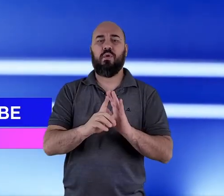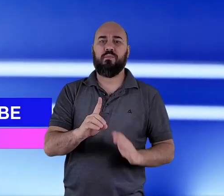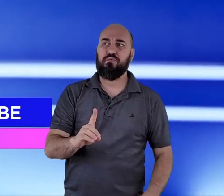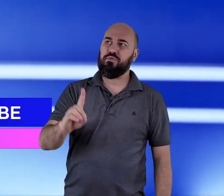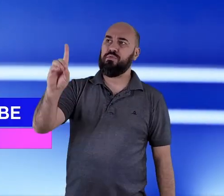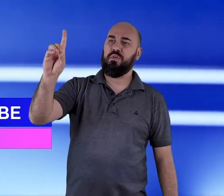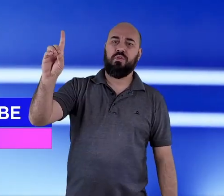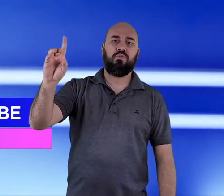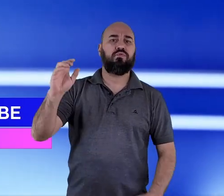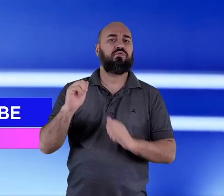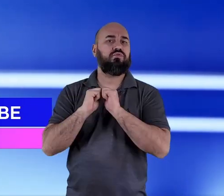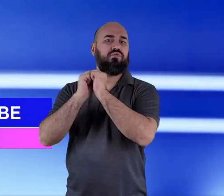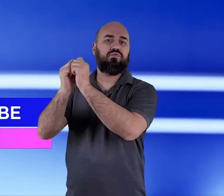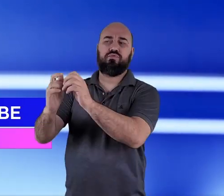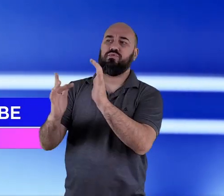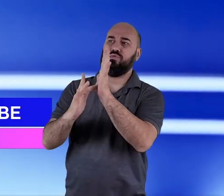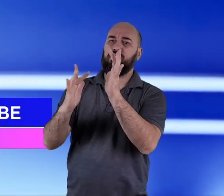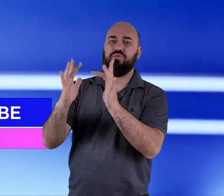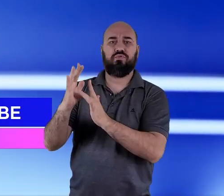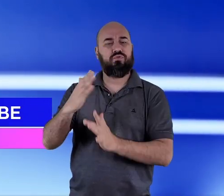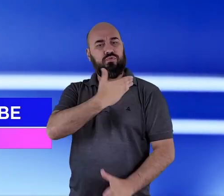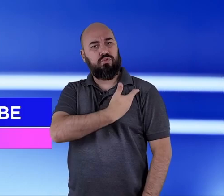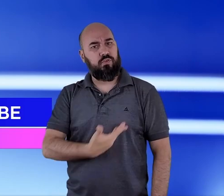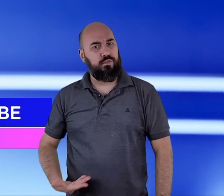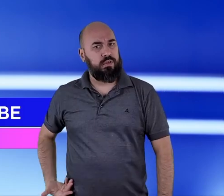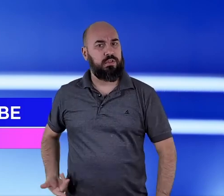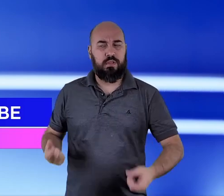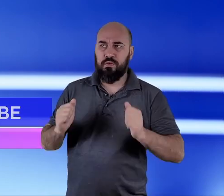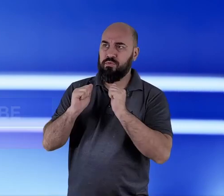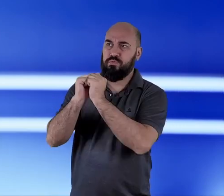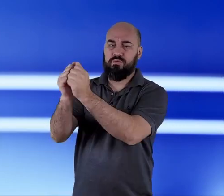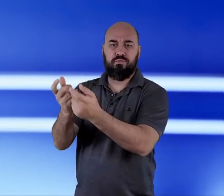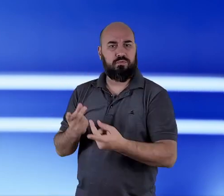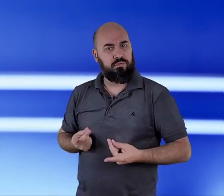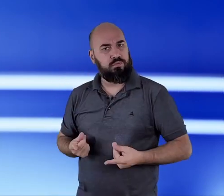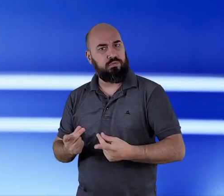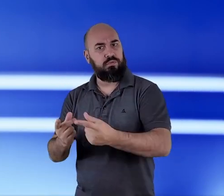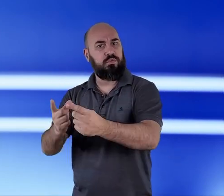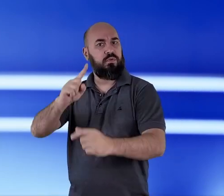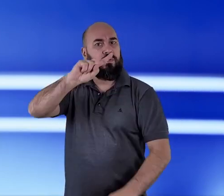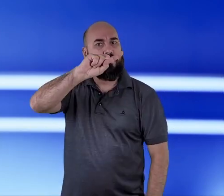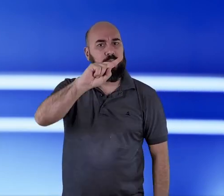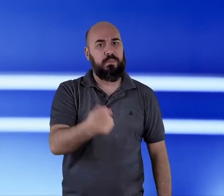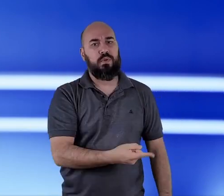serão sacerdotes de Cristo e reinarão por 1000 anos.